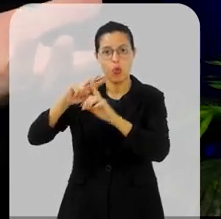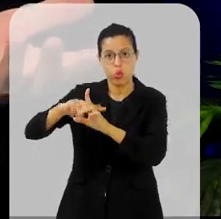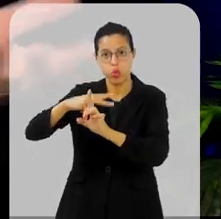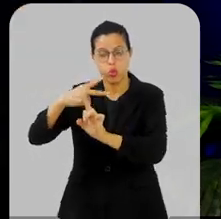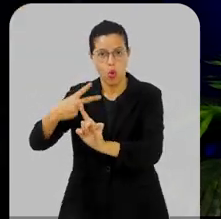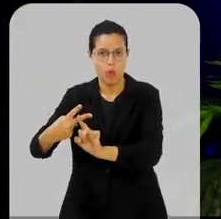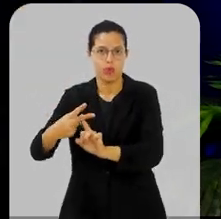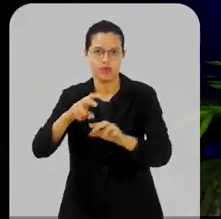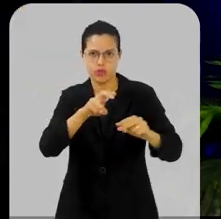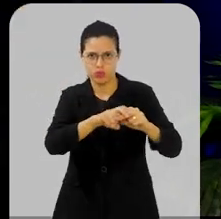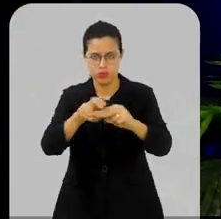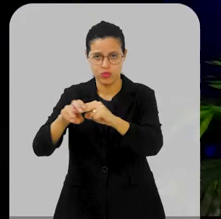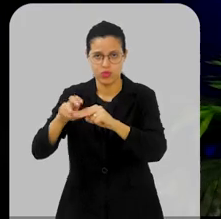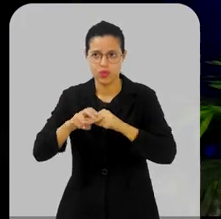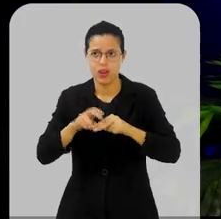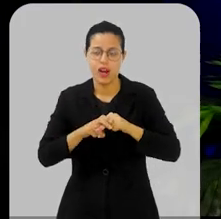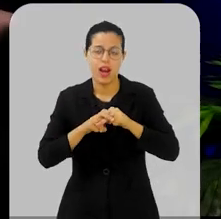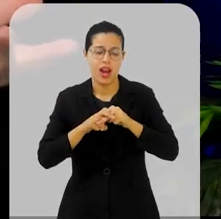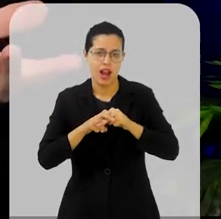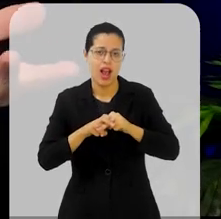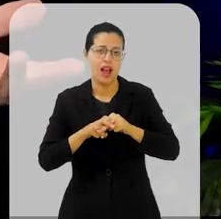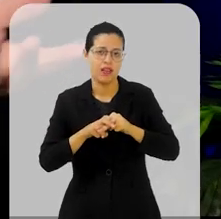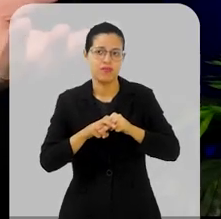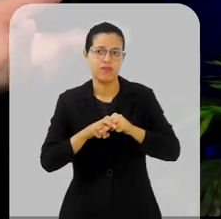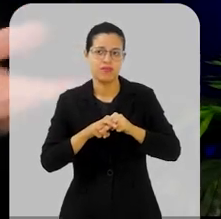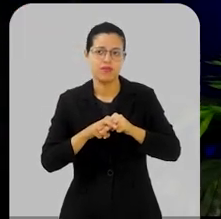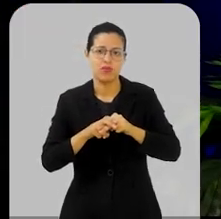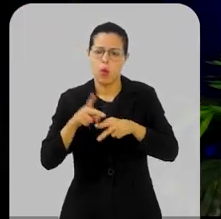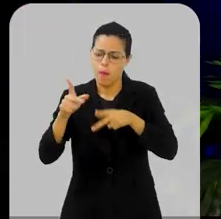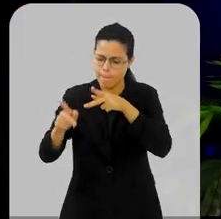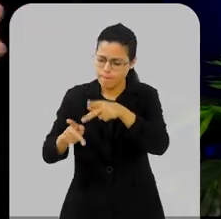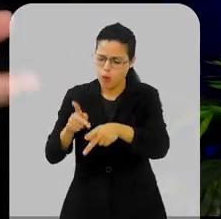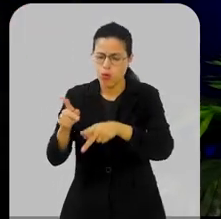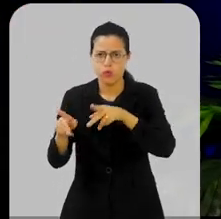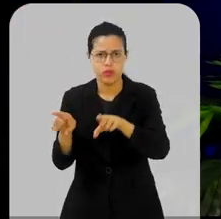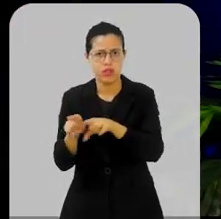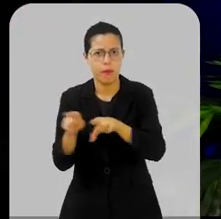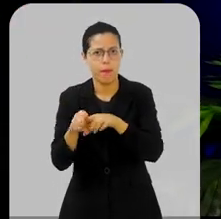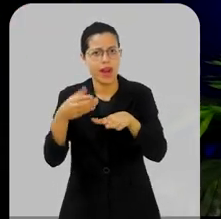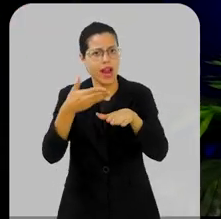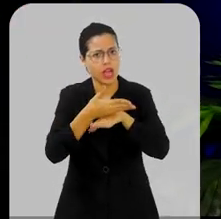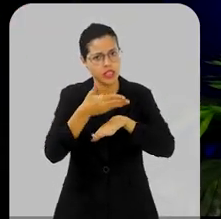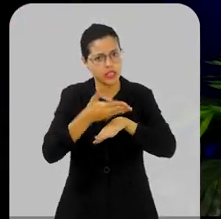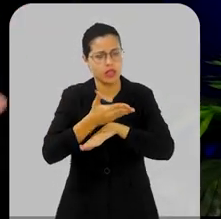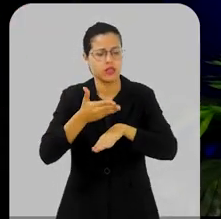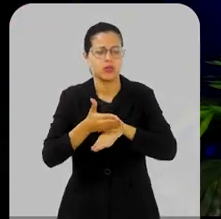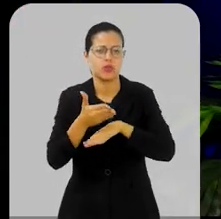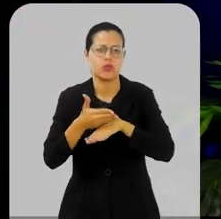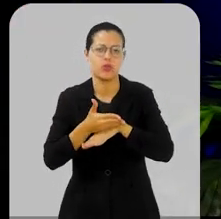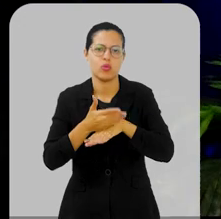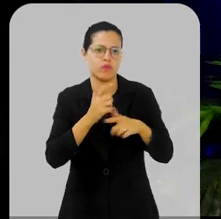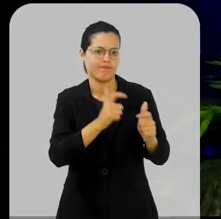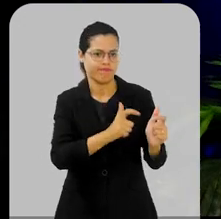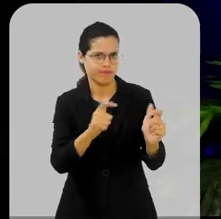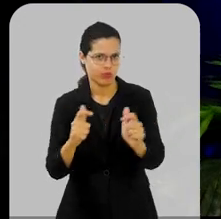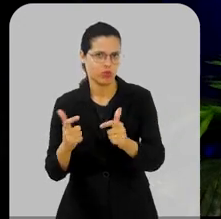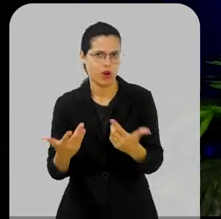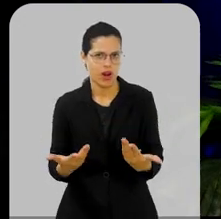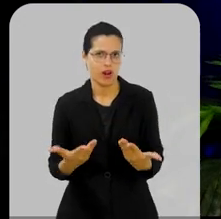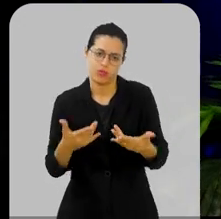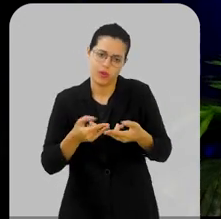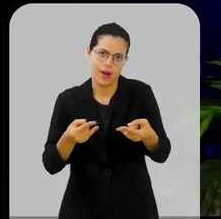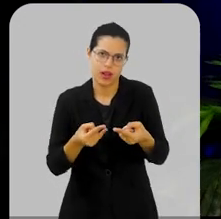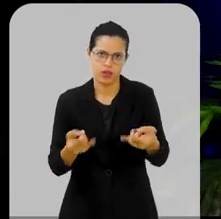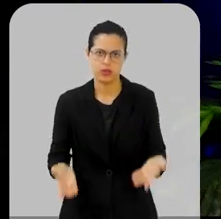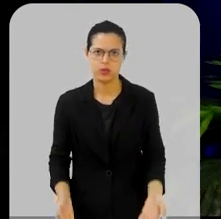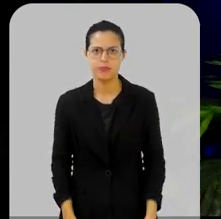né, evidentemente é razoável que qualquer um do povo também tenha acesso a esses locais,